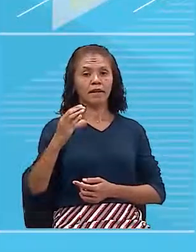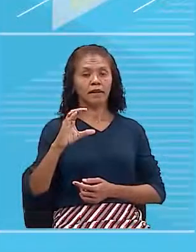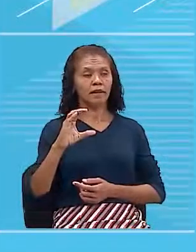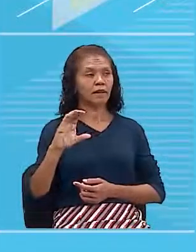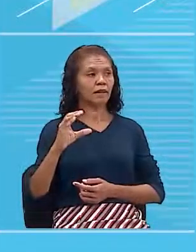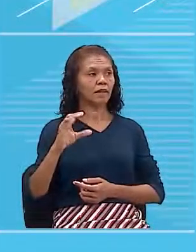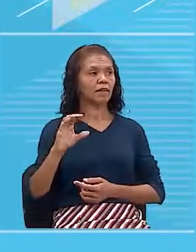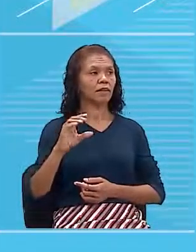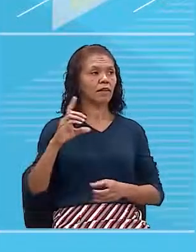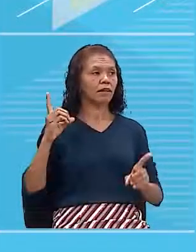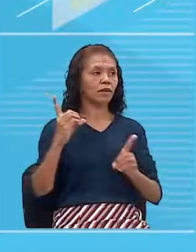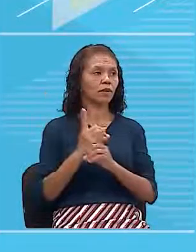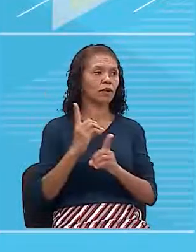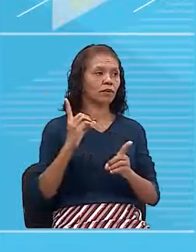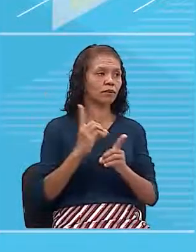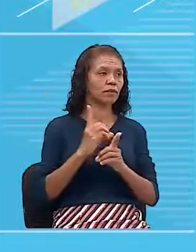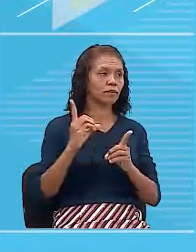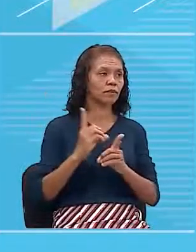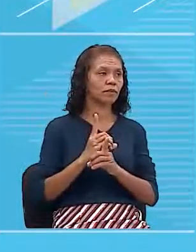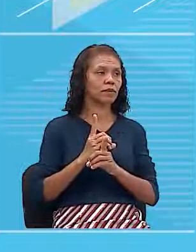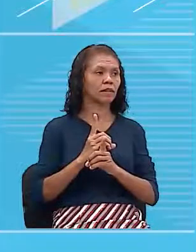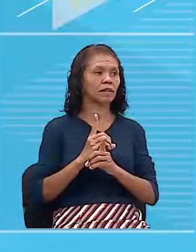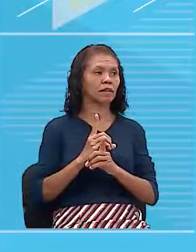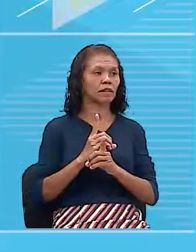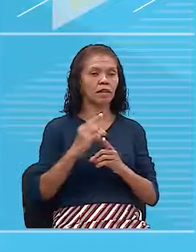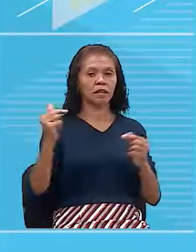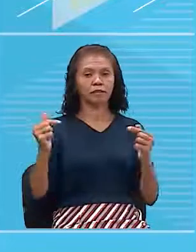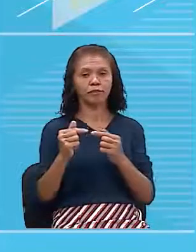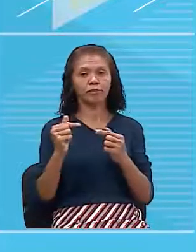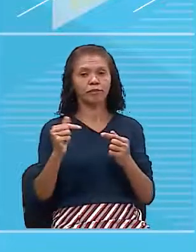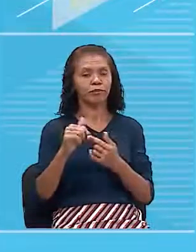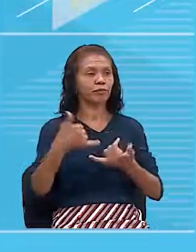e está presente nas ligações químicas